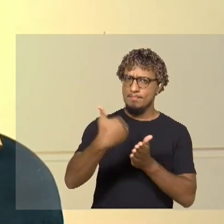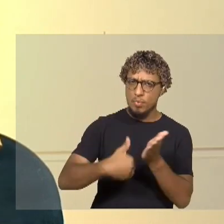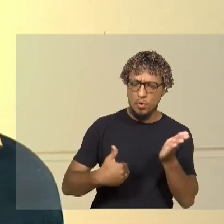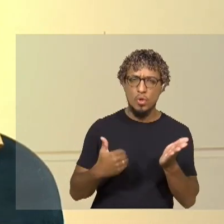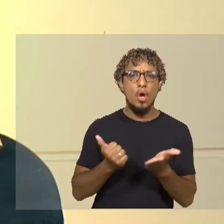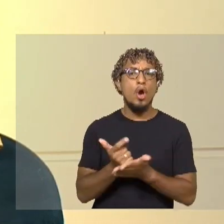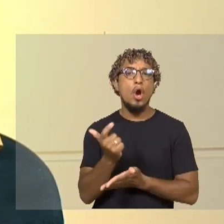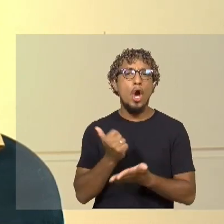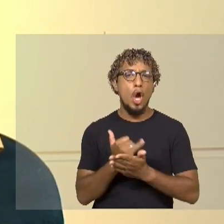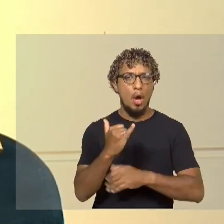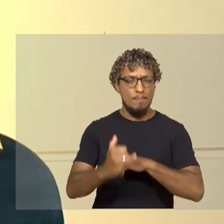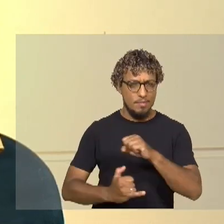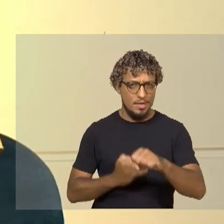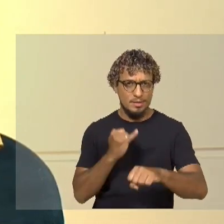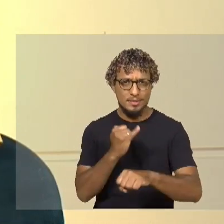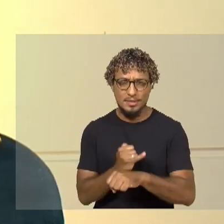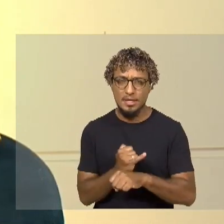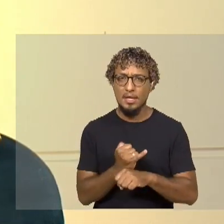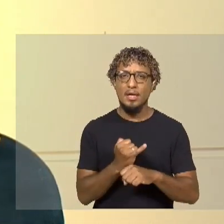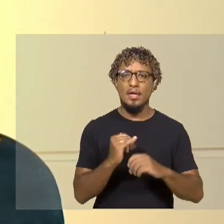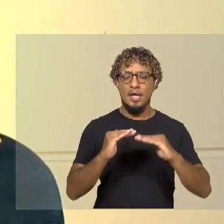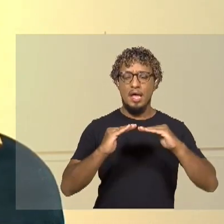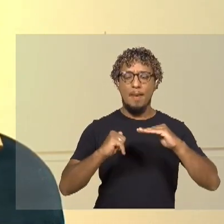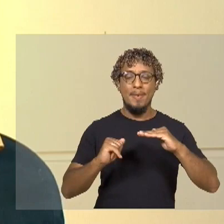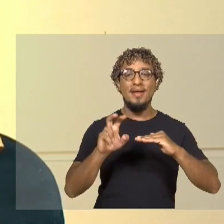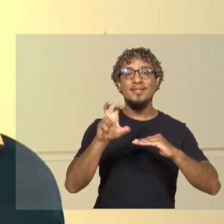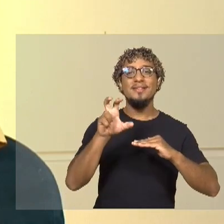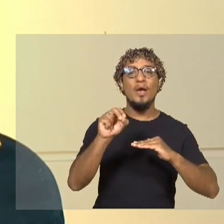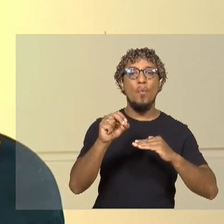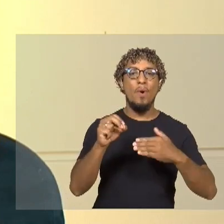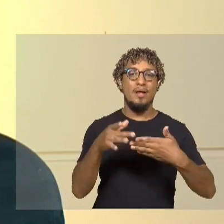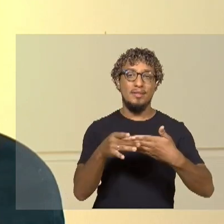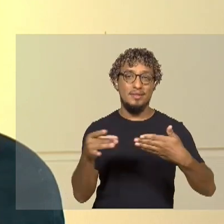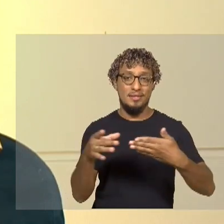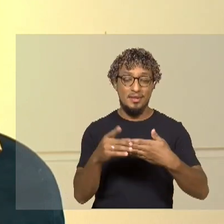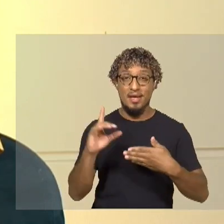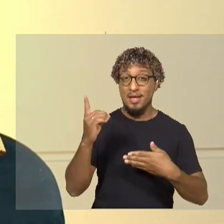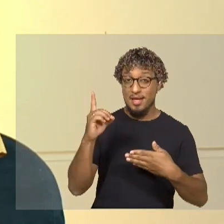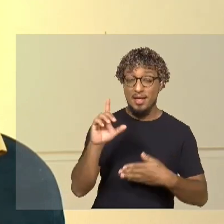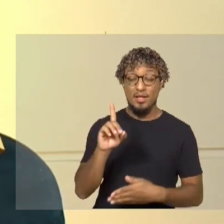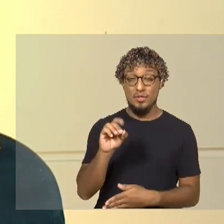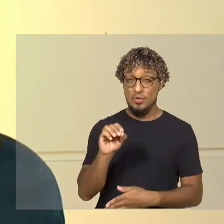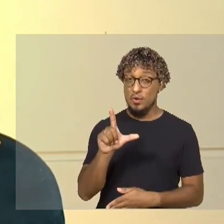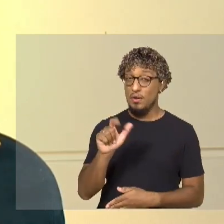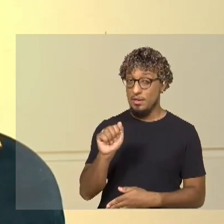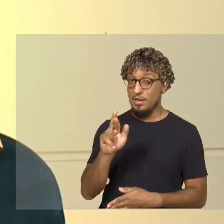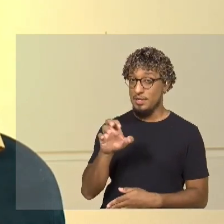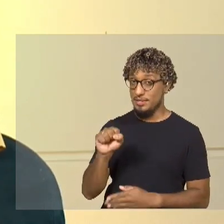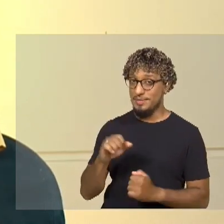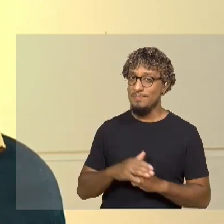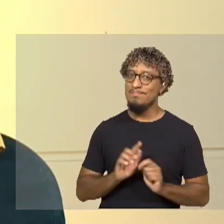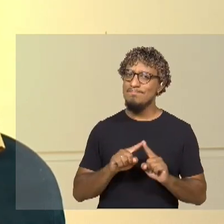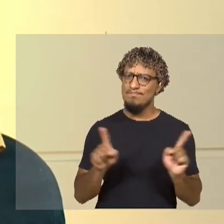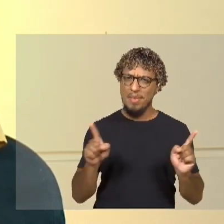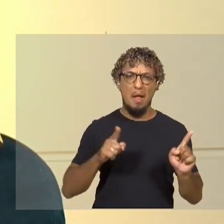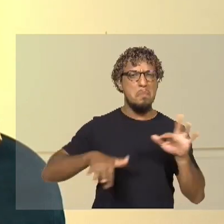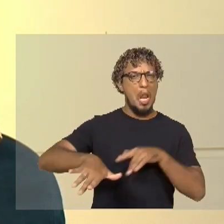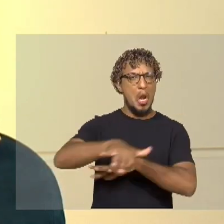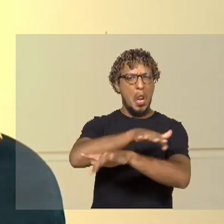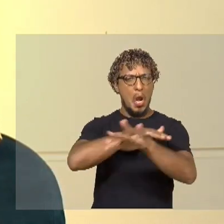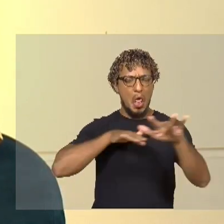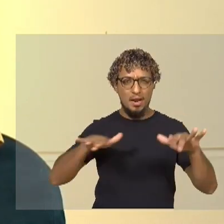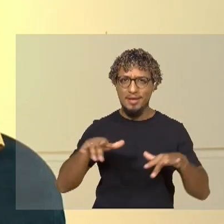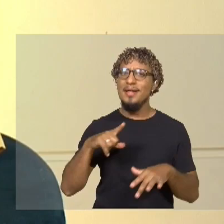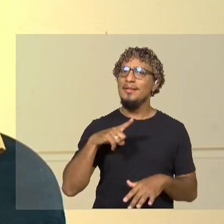essas compras pela internet, abaixo de 50 dólares. Mas isso teve uma repercussão muito grande, porque, evidentemente, tem